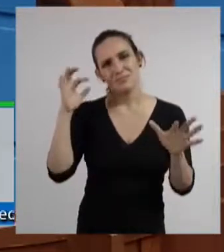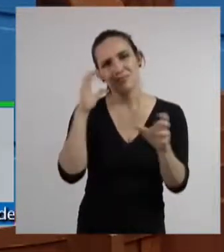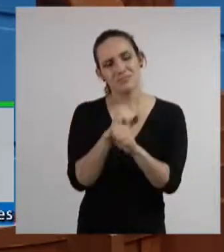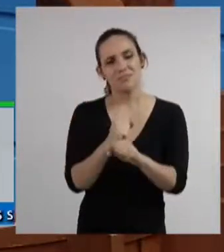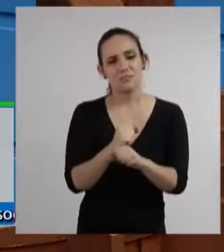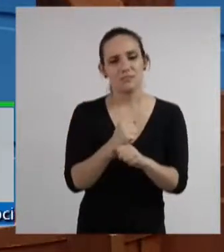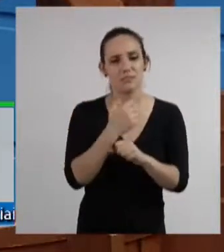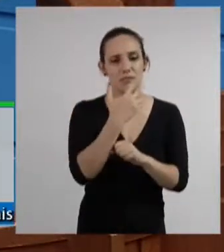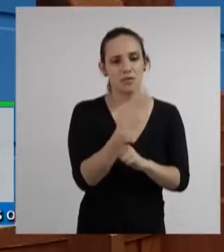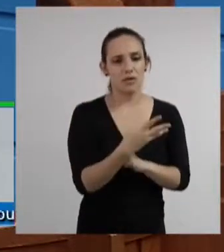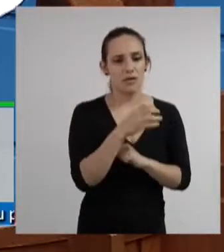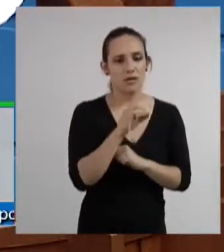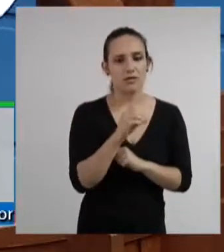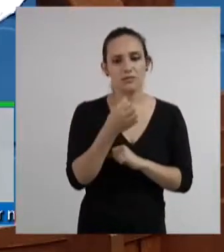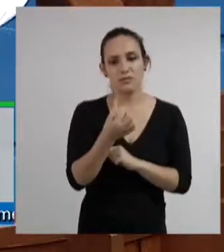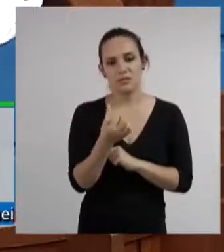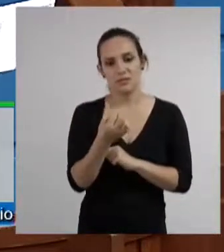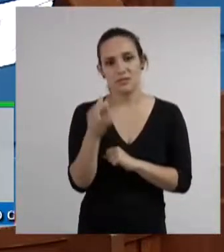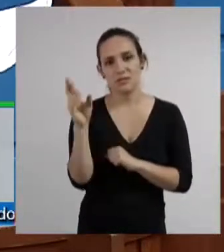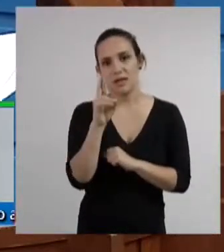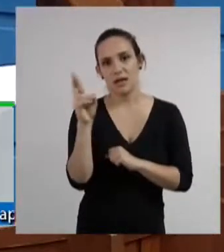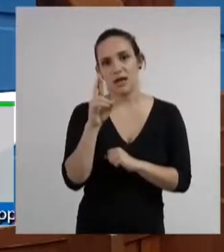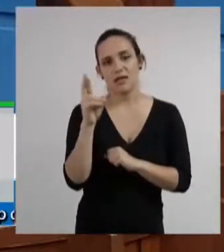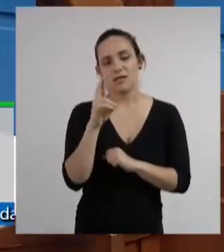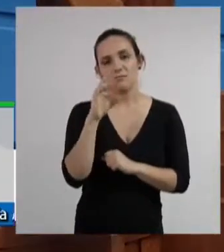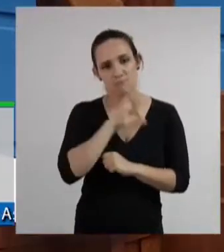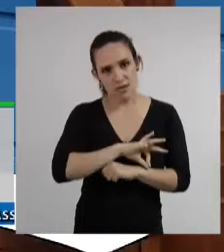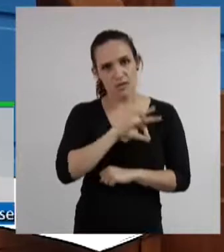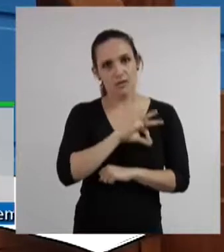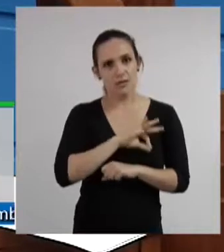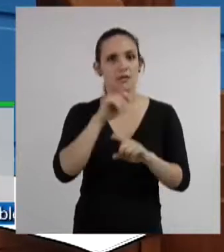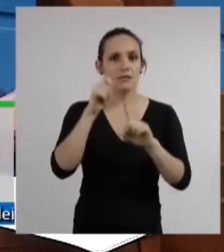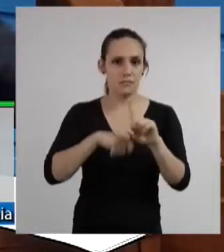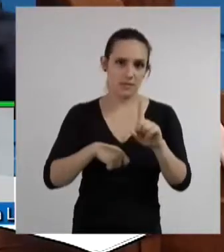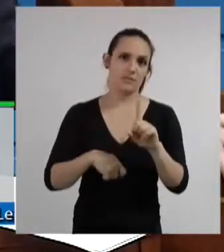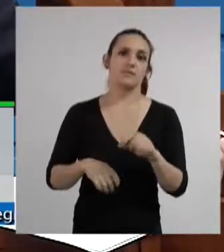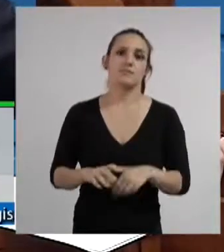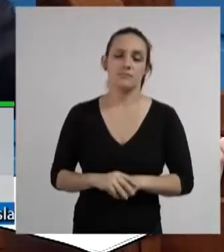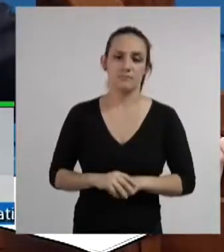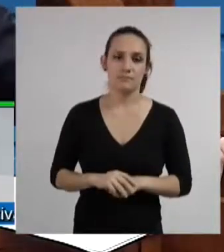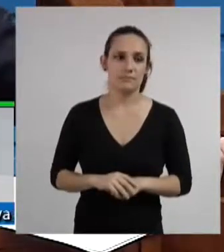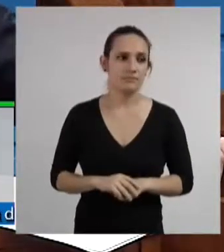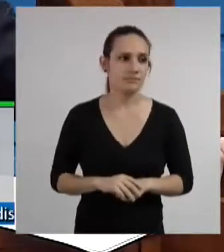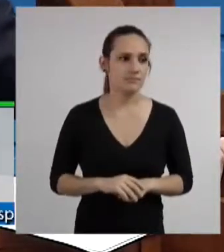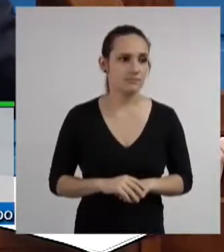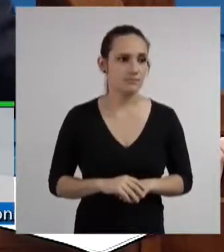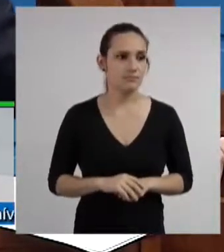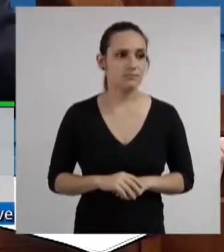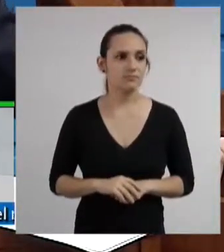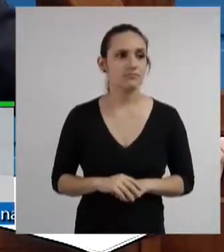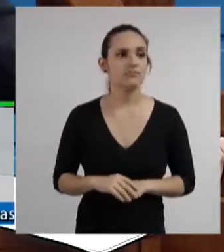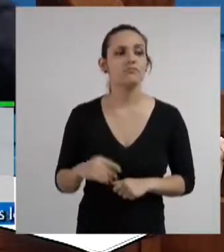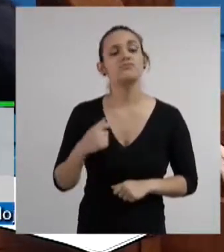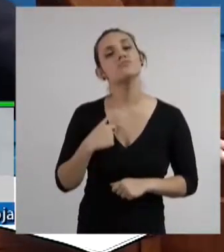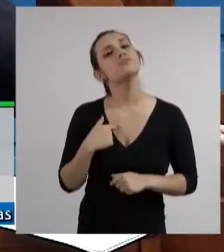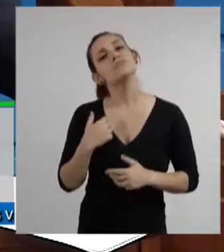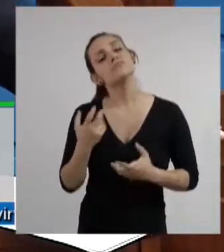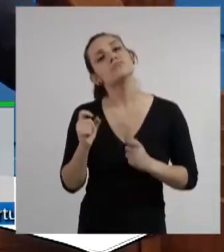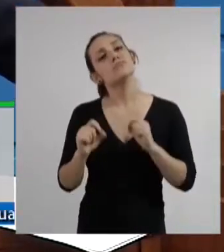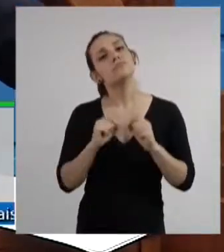406 por mês. Então, explicando melhor, segundo